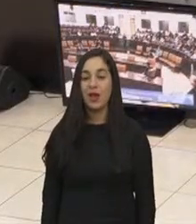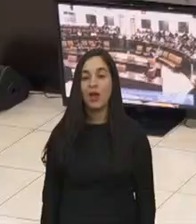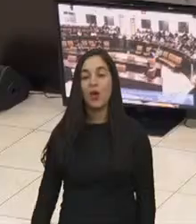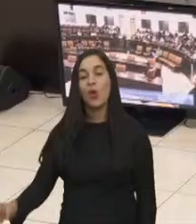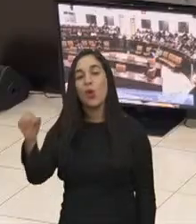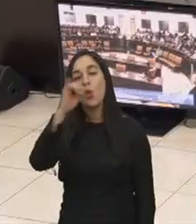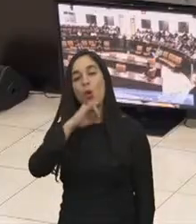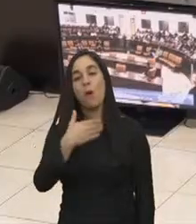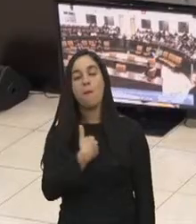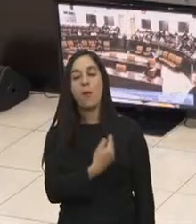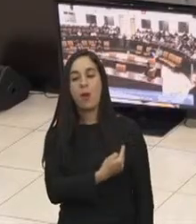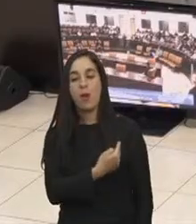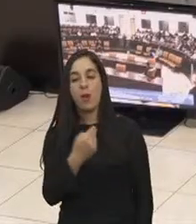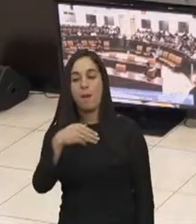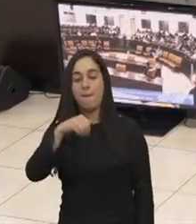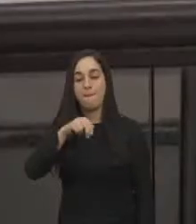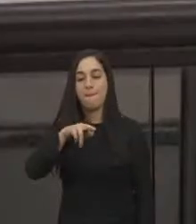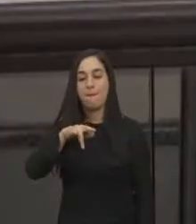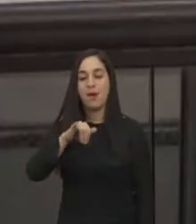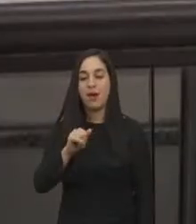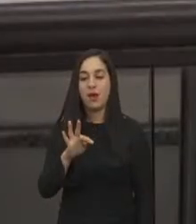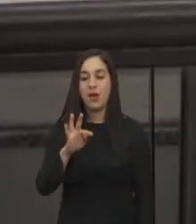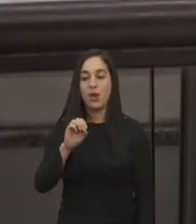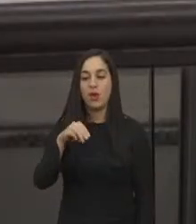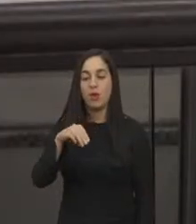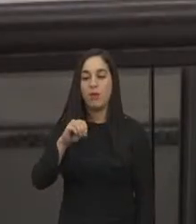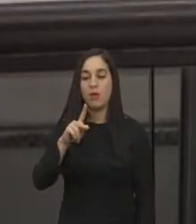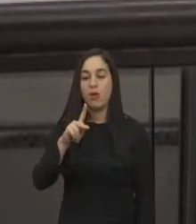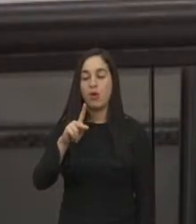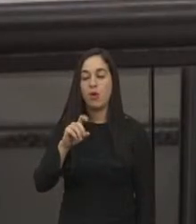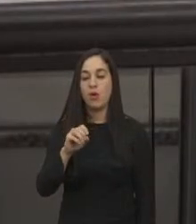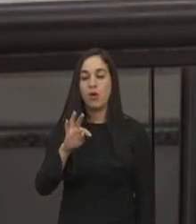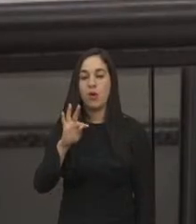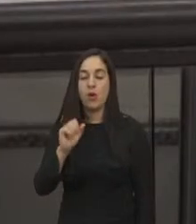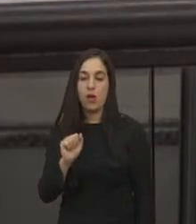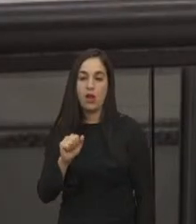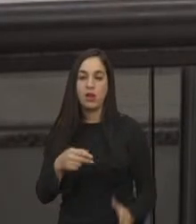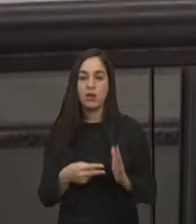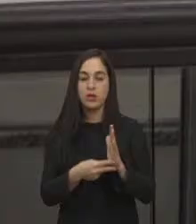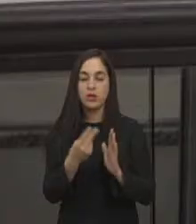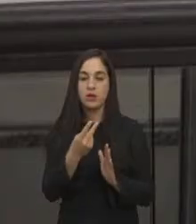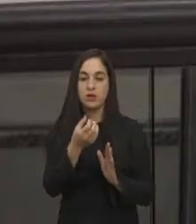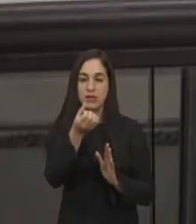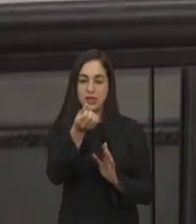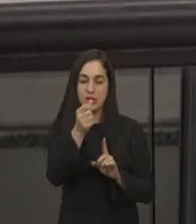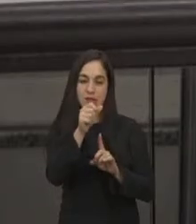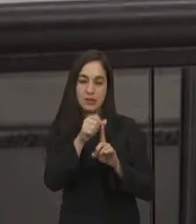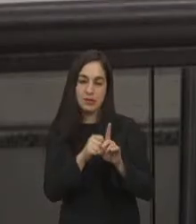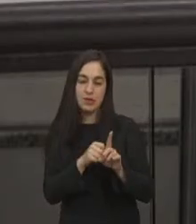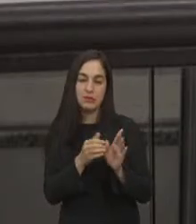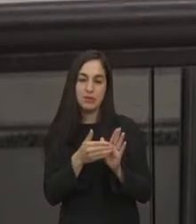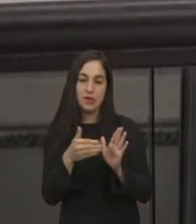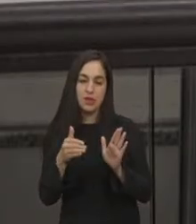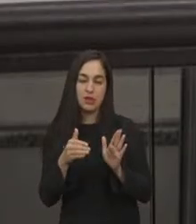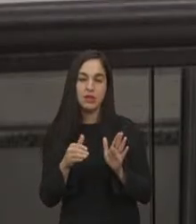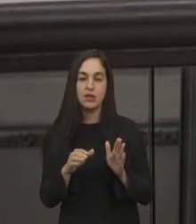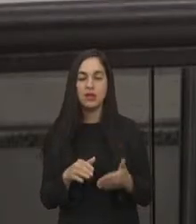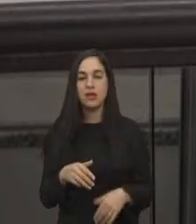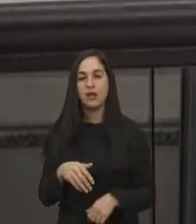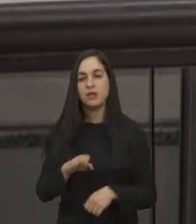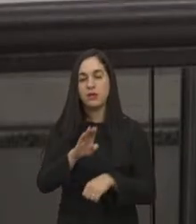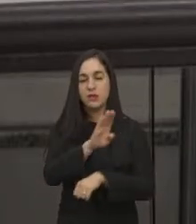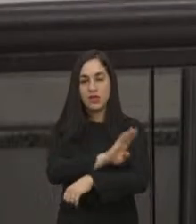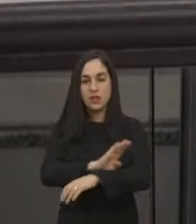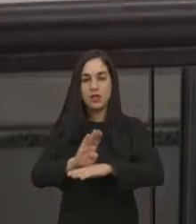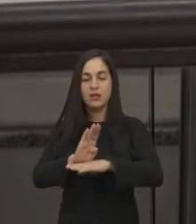Oi, eu sou a Mari Tomoko Ota, do 2º semestre de bacharelado em administração.